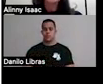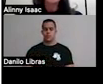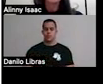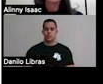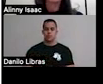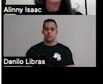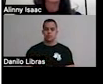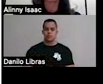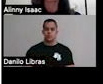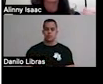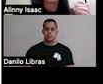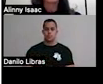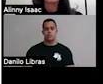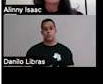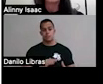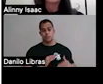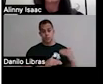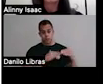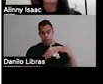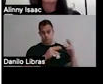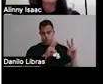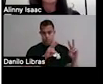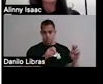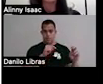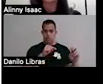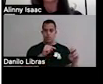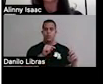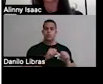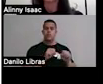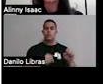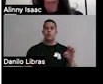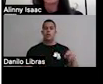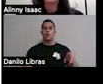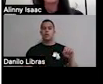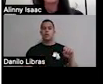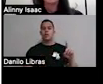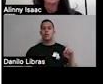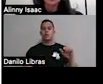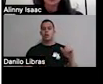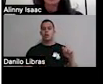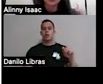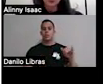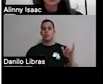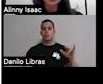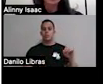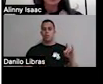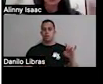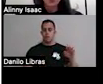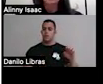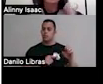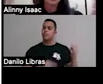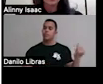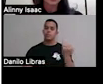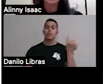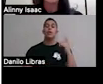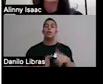Em termos de desenvolvimento, o sistema endocannabinoide ele é extremamente importante porque ele vai ser um sistema, né, que vai